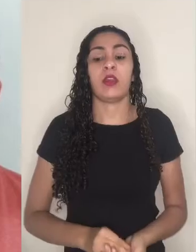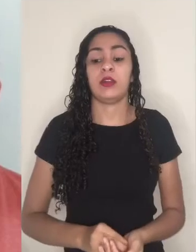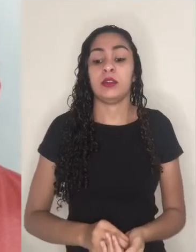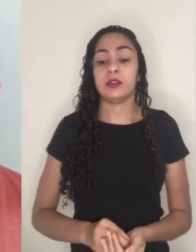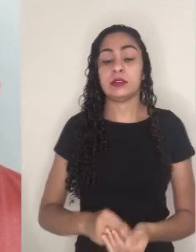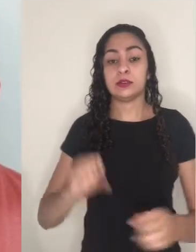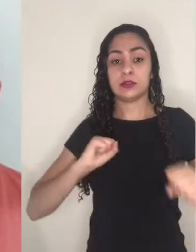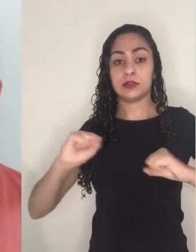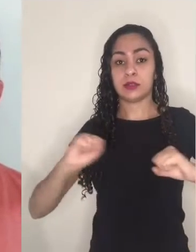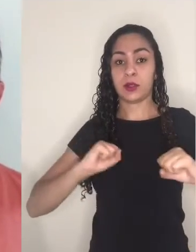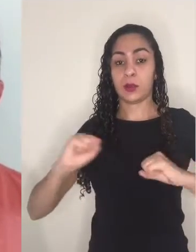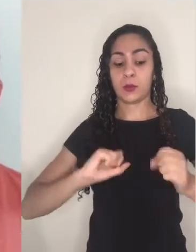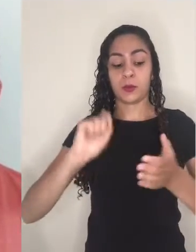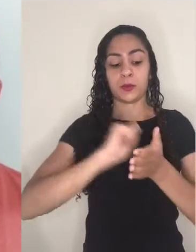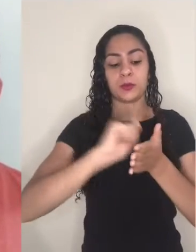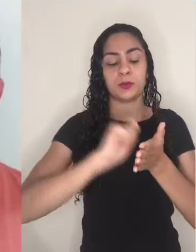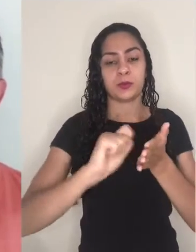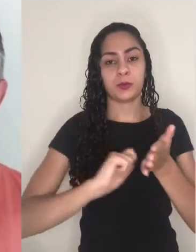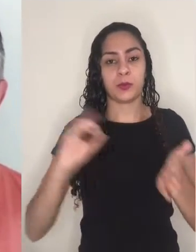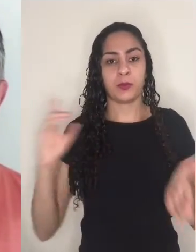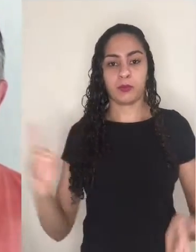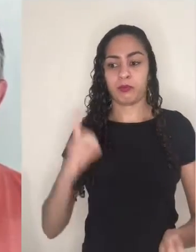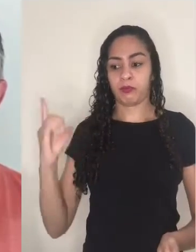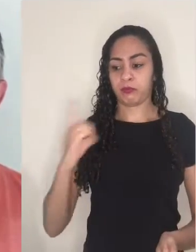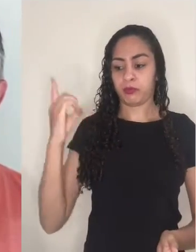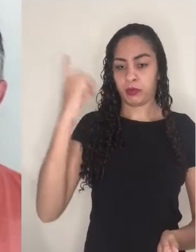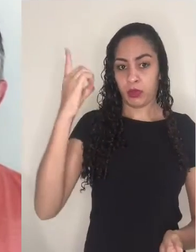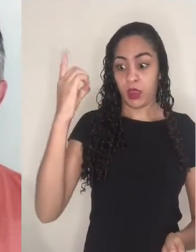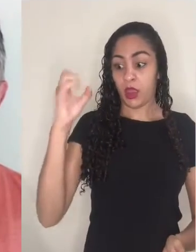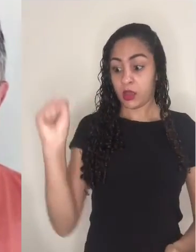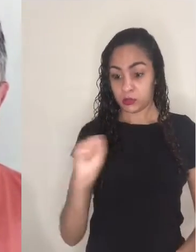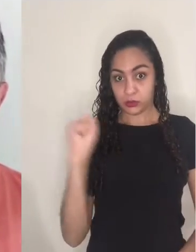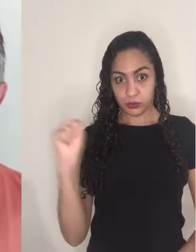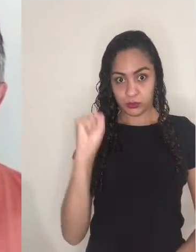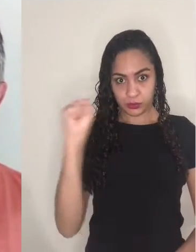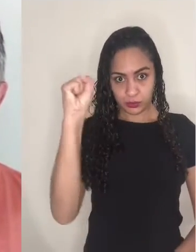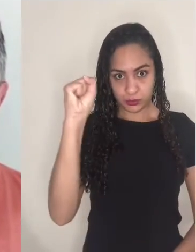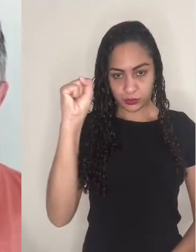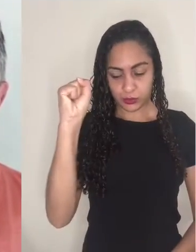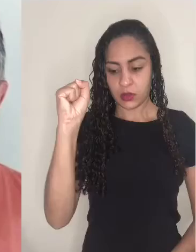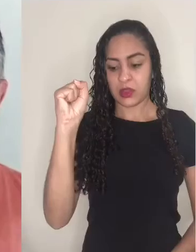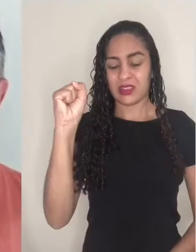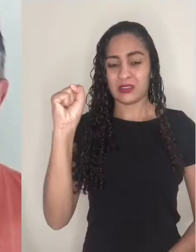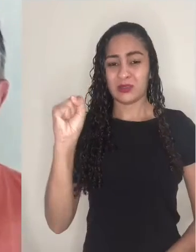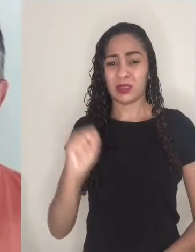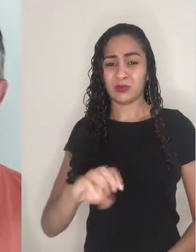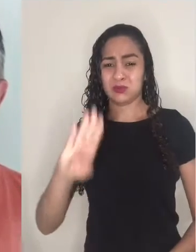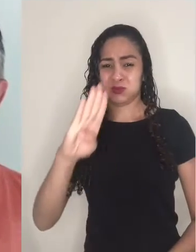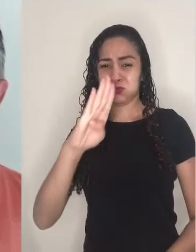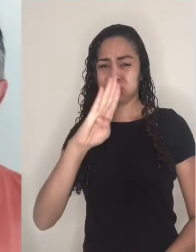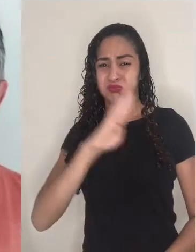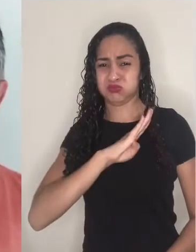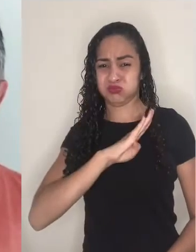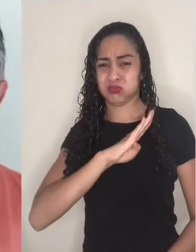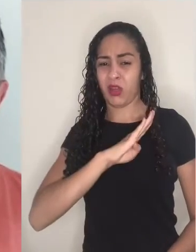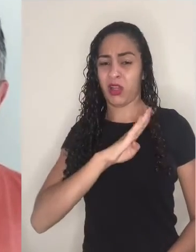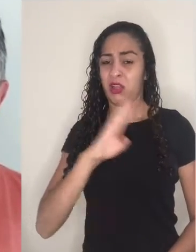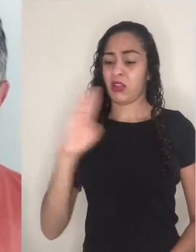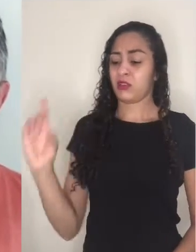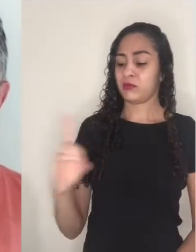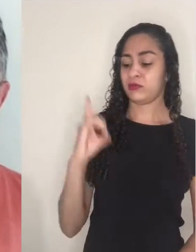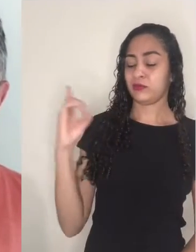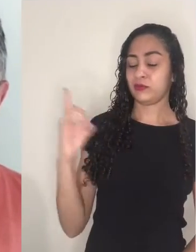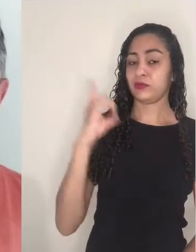Davi. Enquanto Saul foi o inimigo de Davi, os nobres e